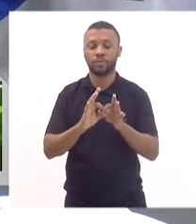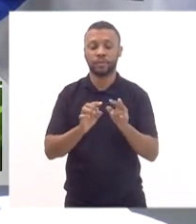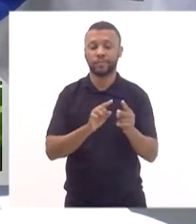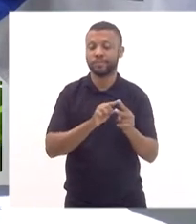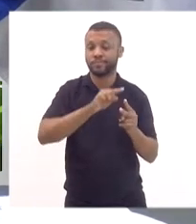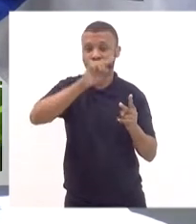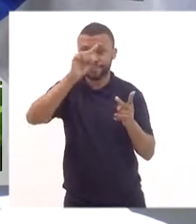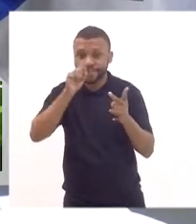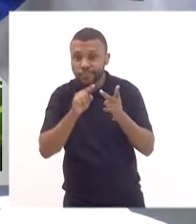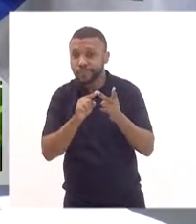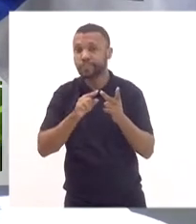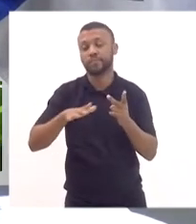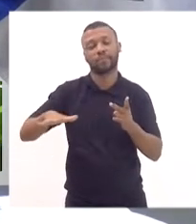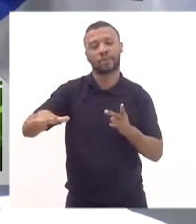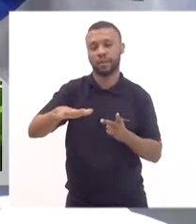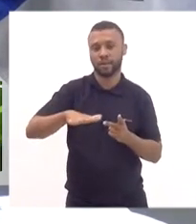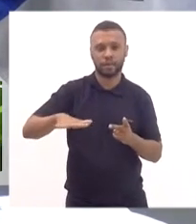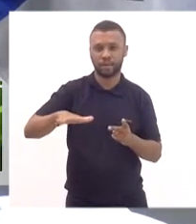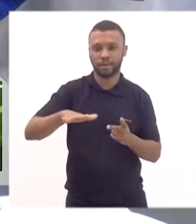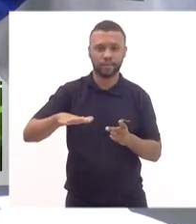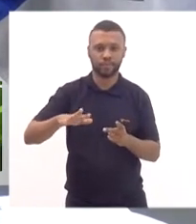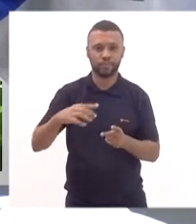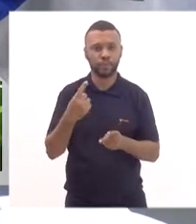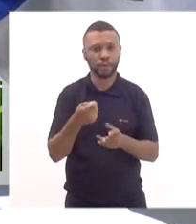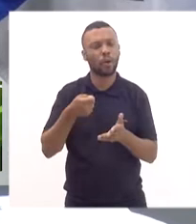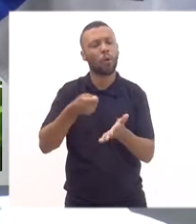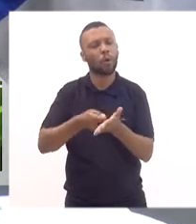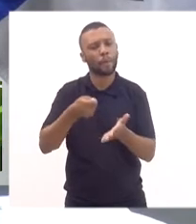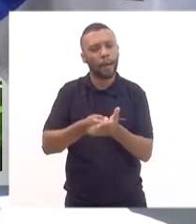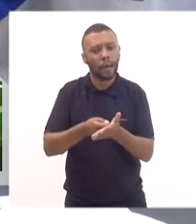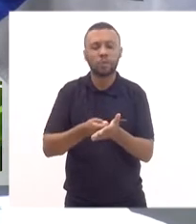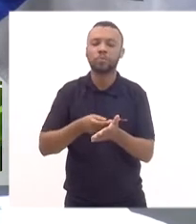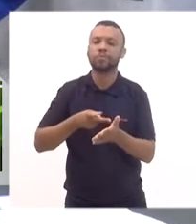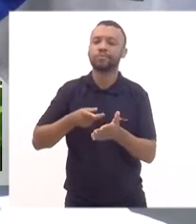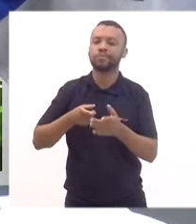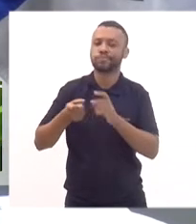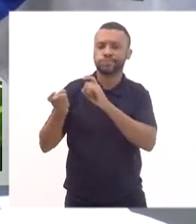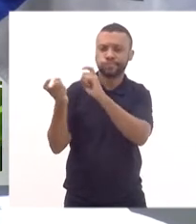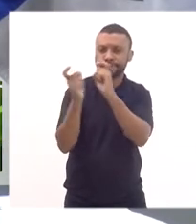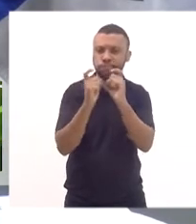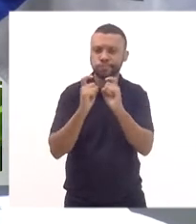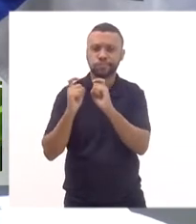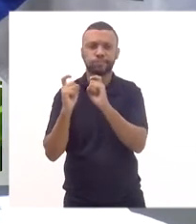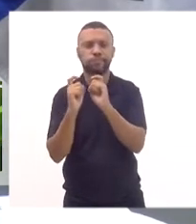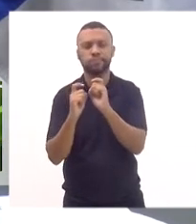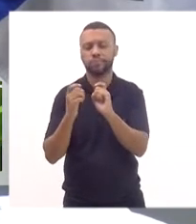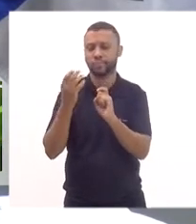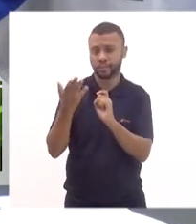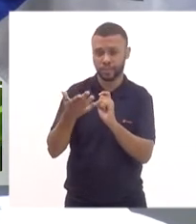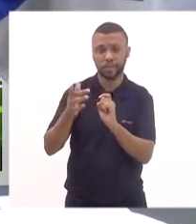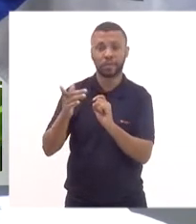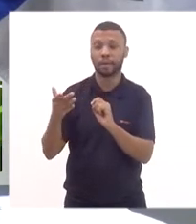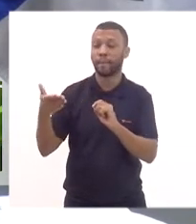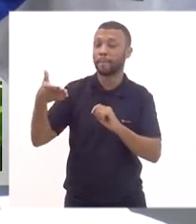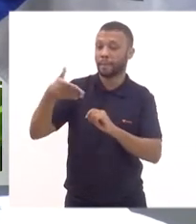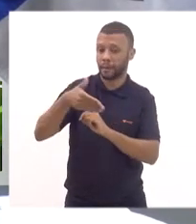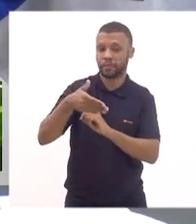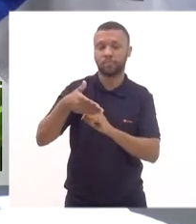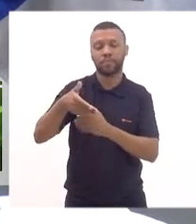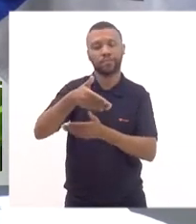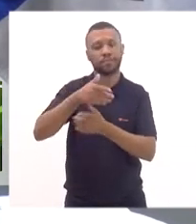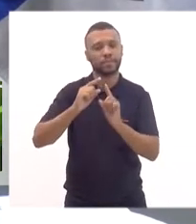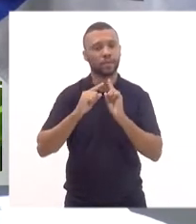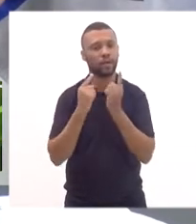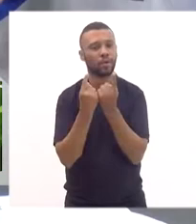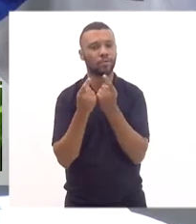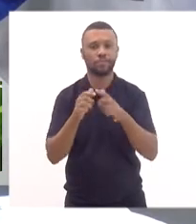né, que a gente tem cobrado incessantemente, não o senhor, doutor André, fez parte da última audiência pública,